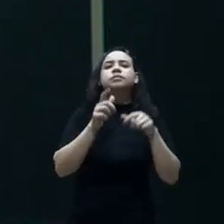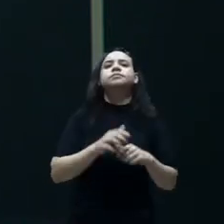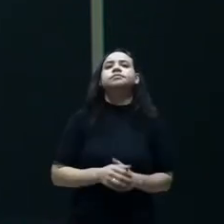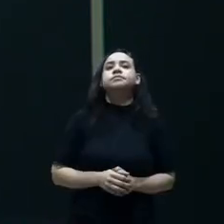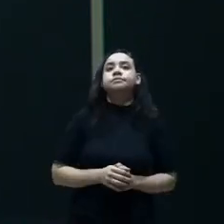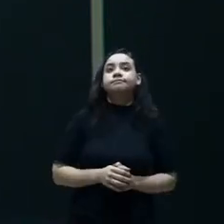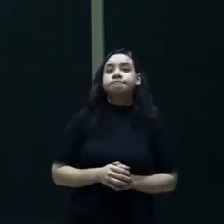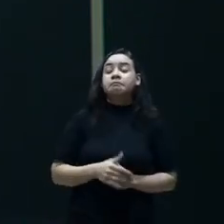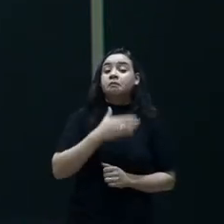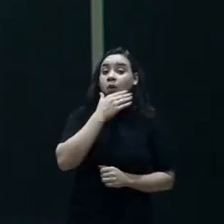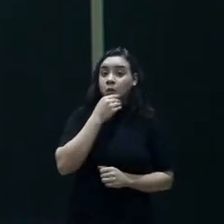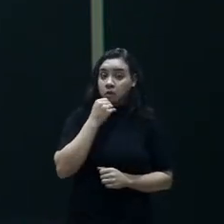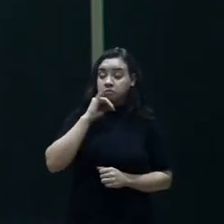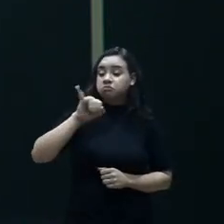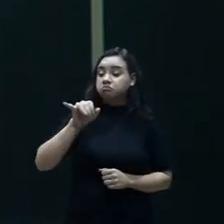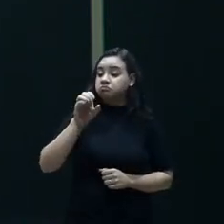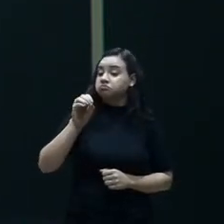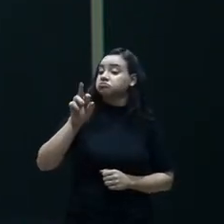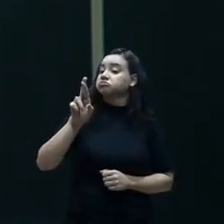Jorge seguia avançando,